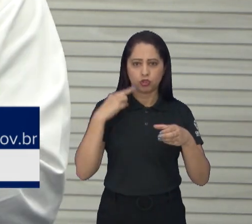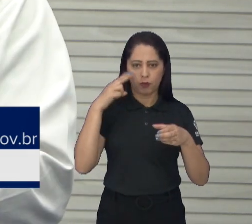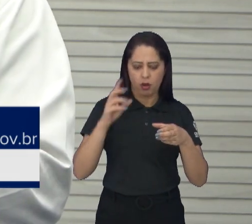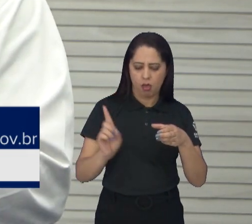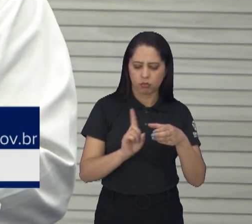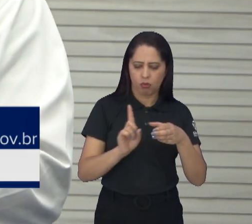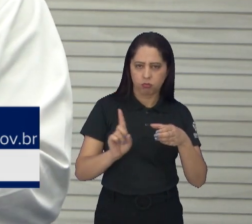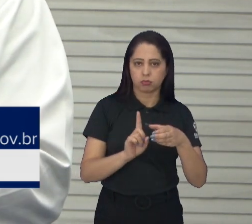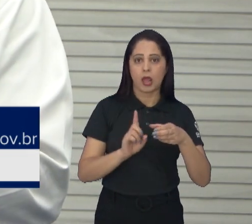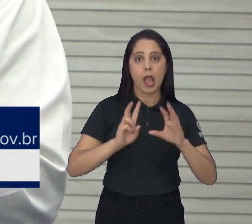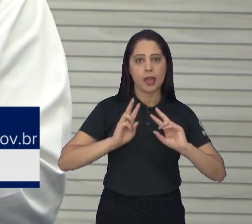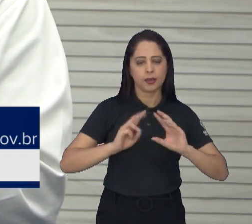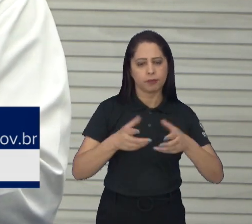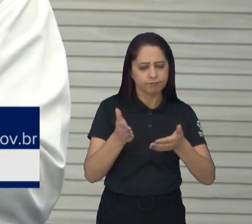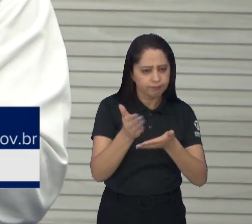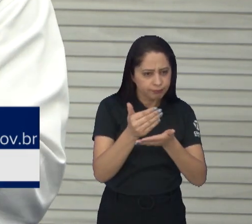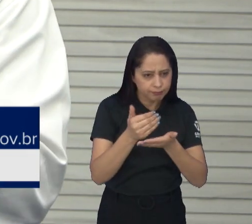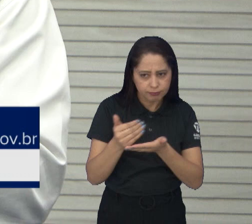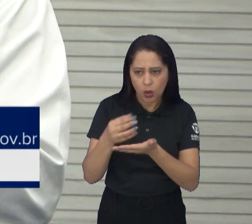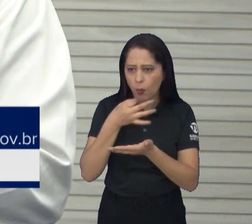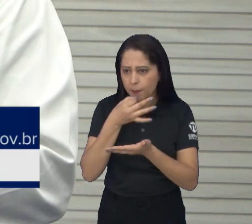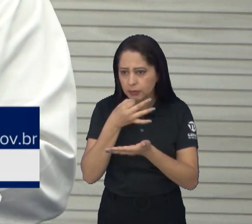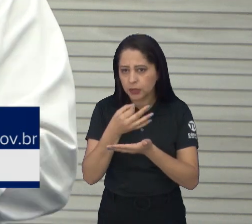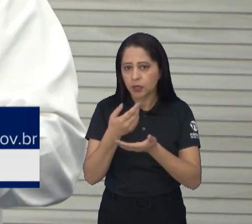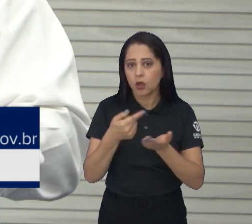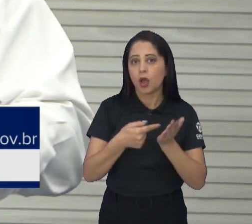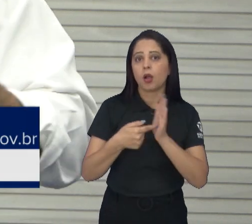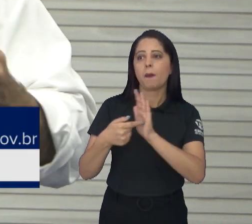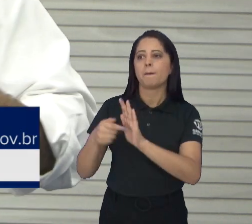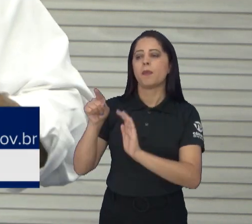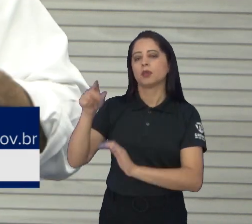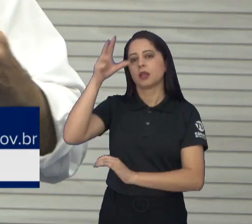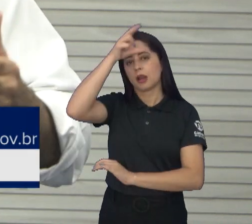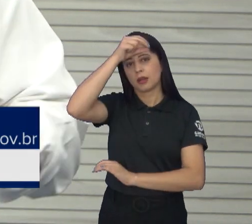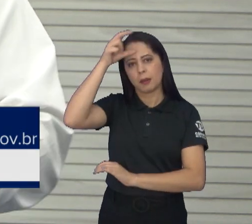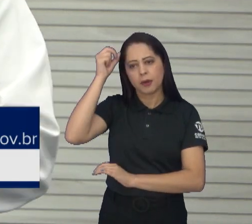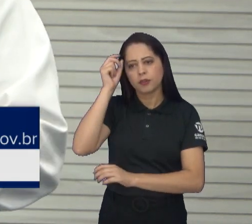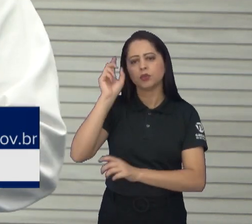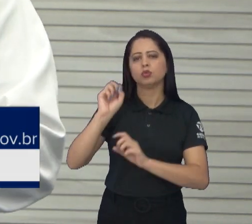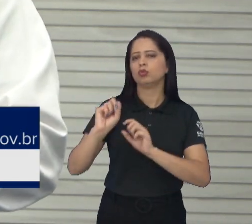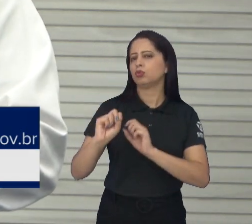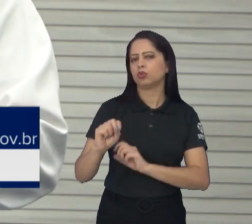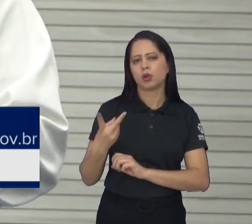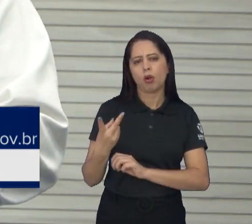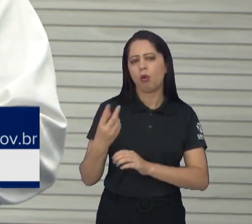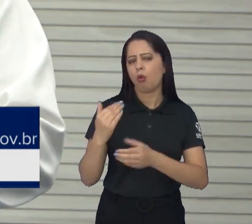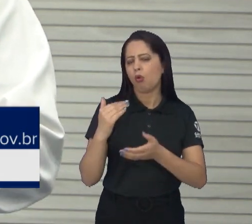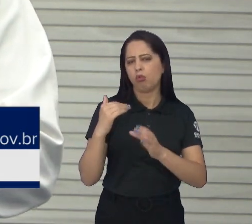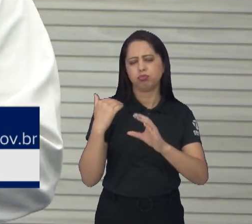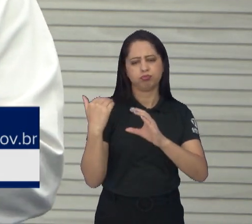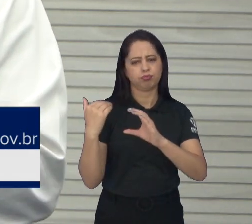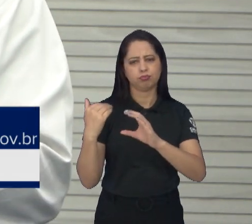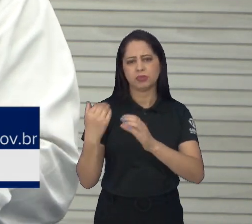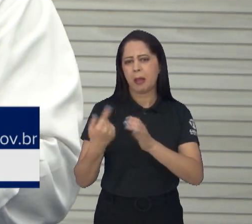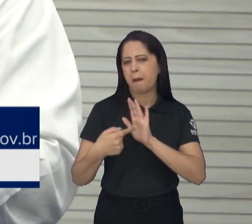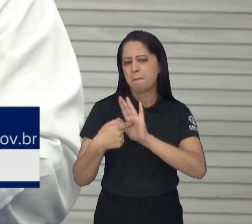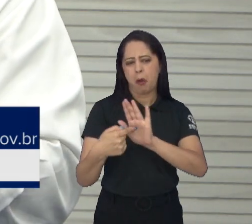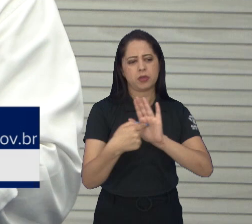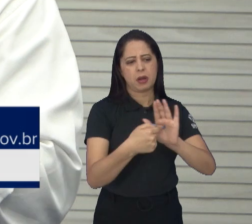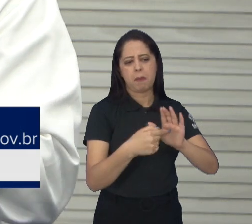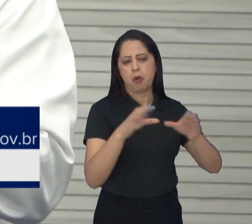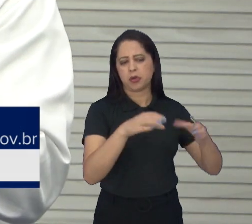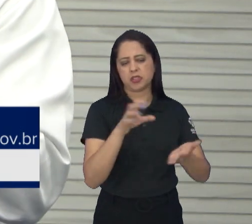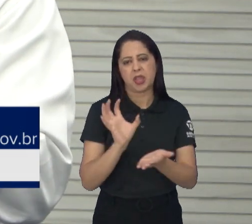as solicitações à Prefeitura Municipal ou a outros órgãos, entidades competentes da causa, que têm nos